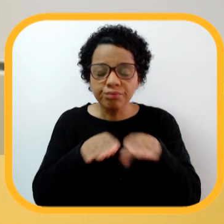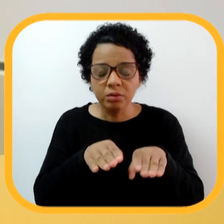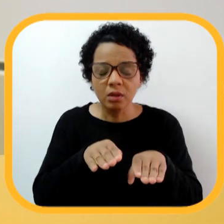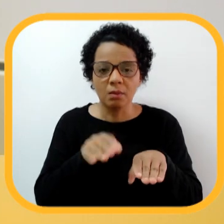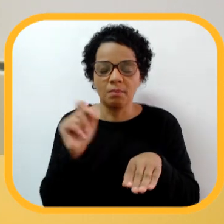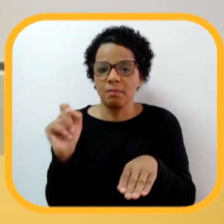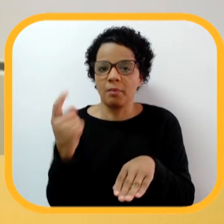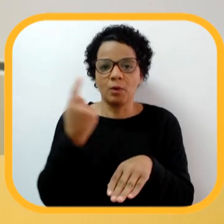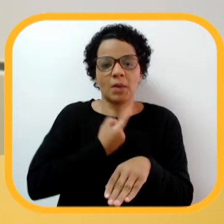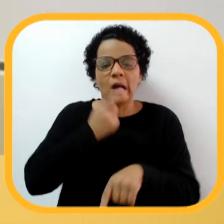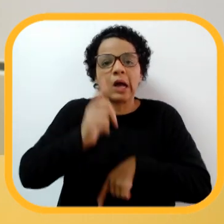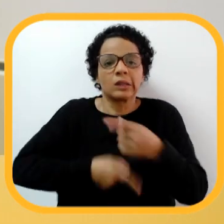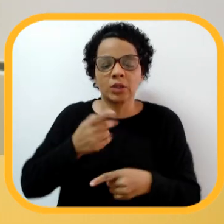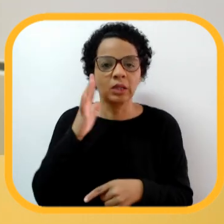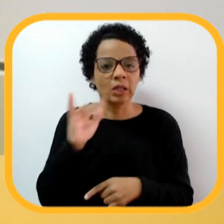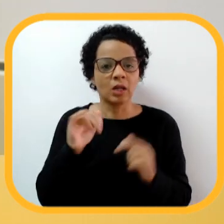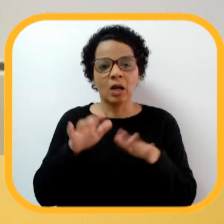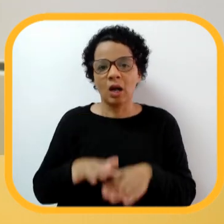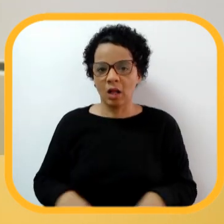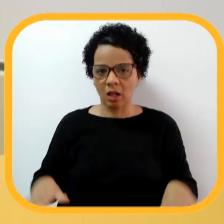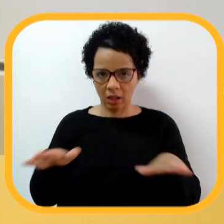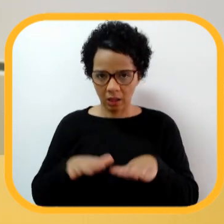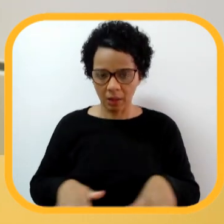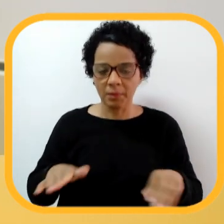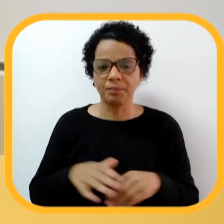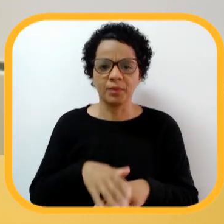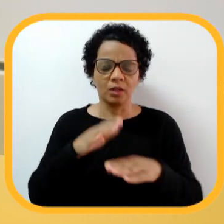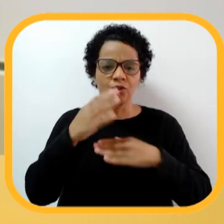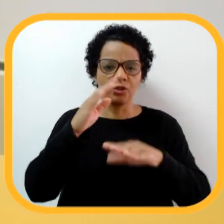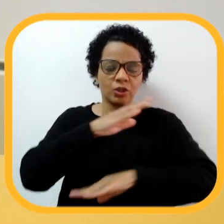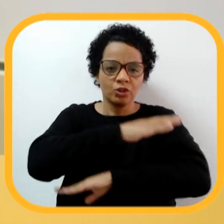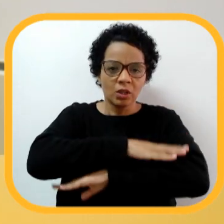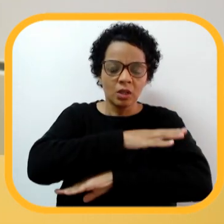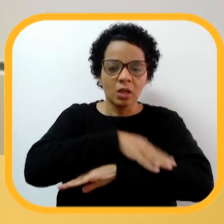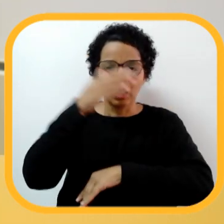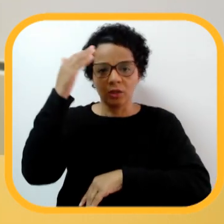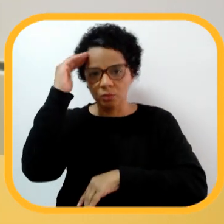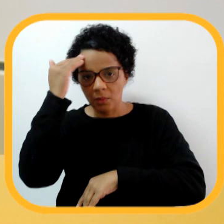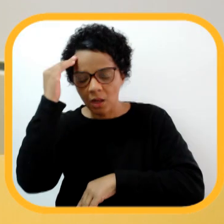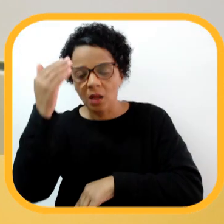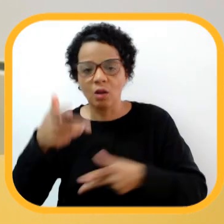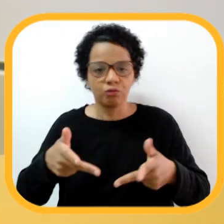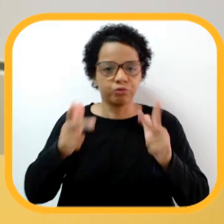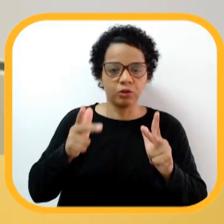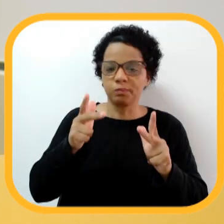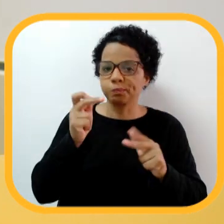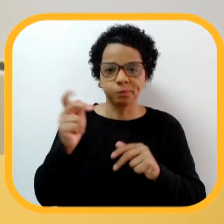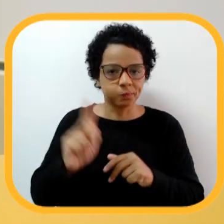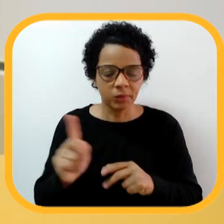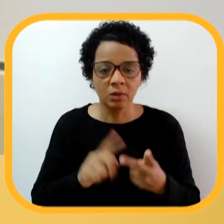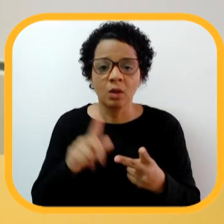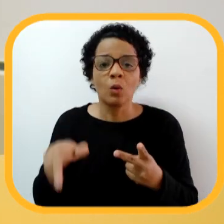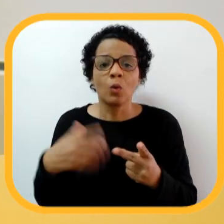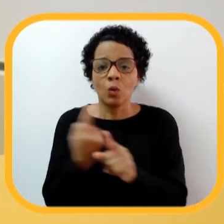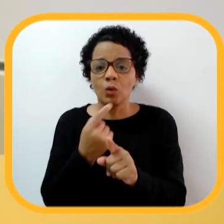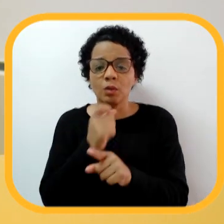tremor de terra, a primeira coisa a fazer é procurar manter a calma, afastar-se de janelas, espelhos, móveis que não estejam fixos